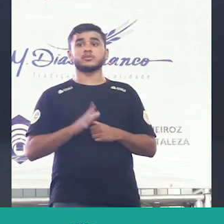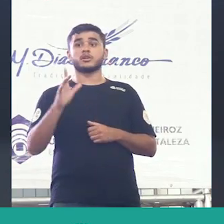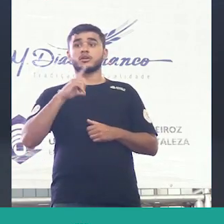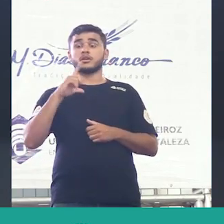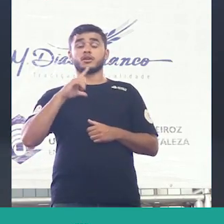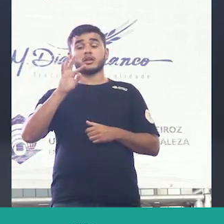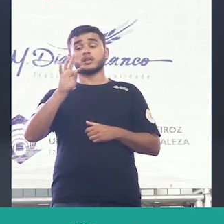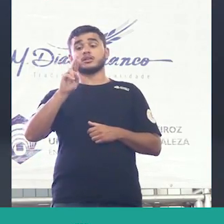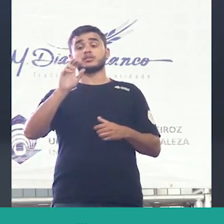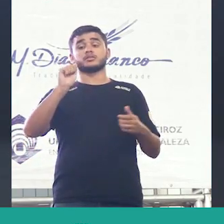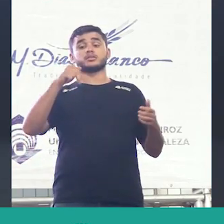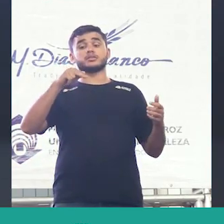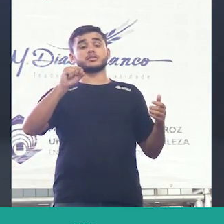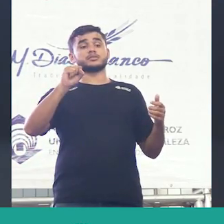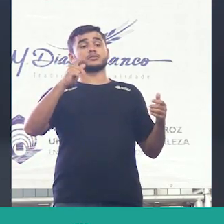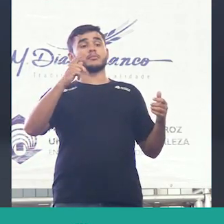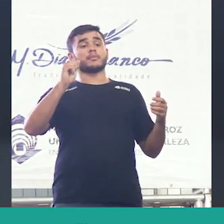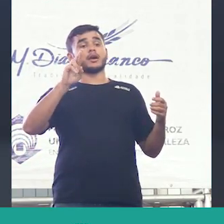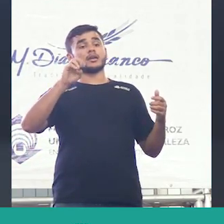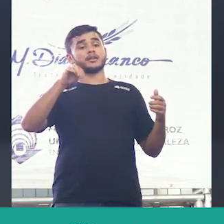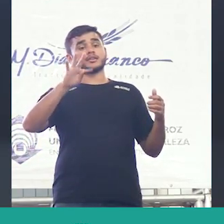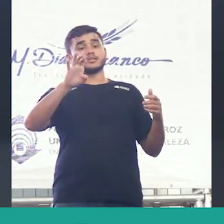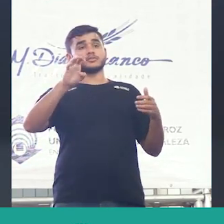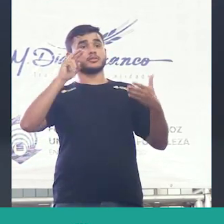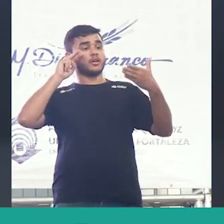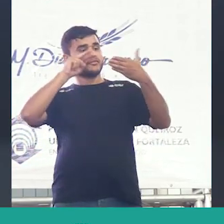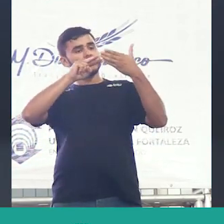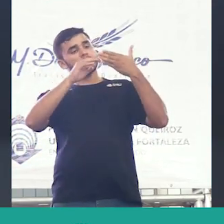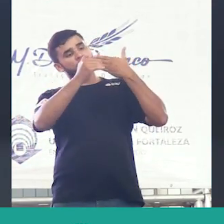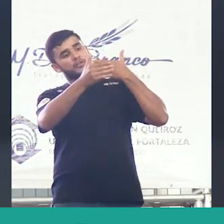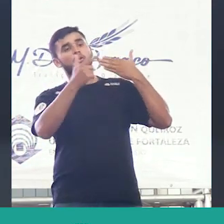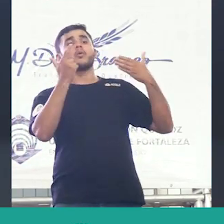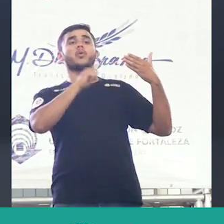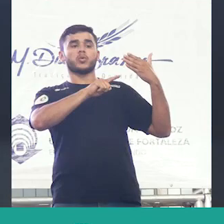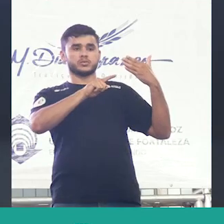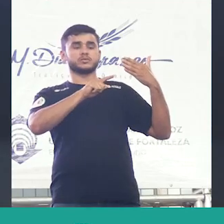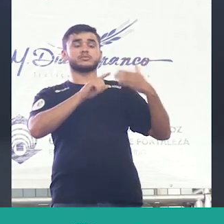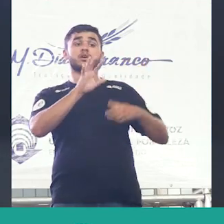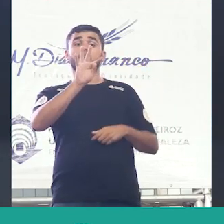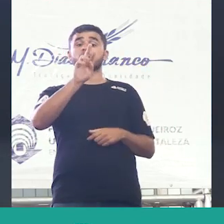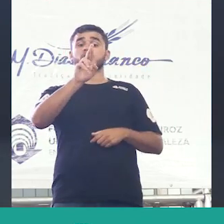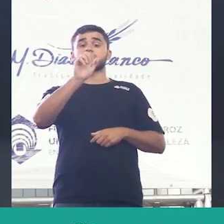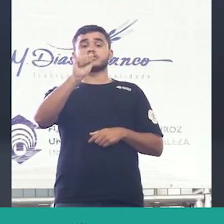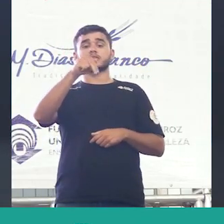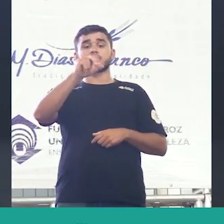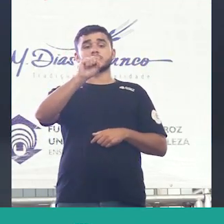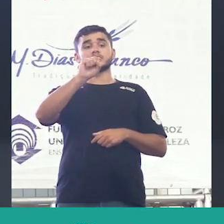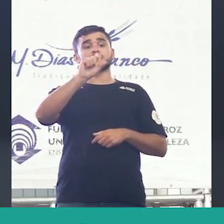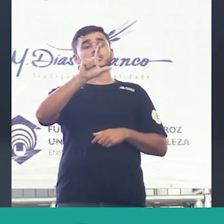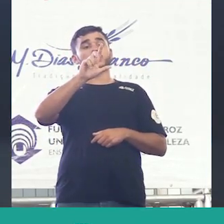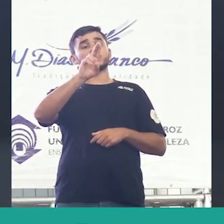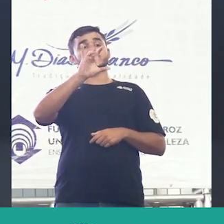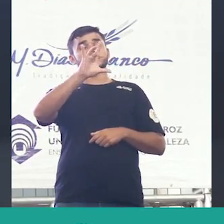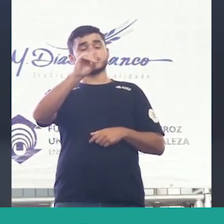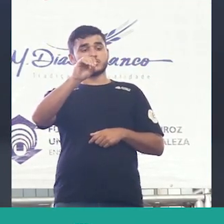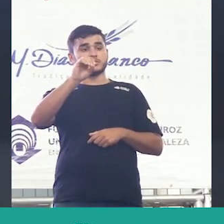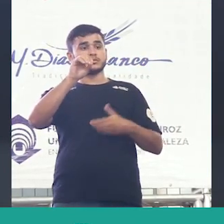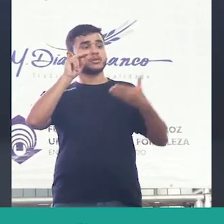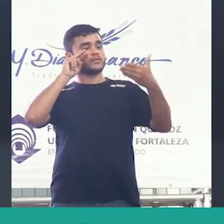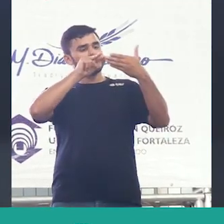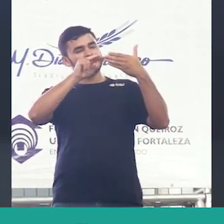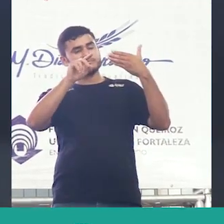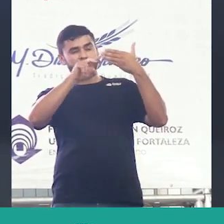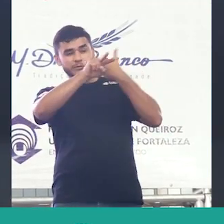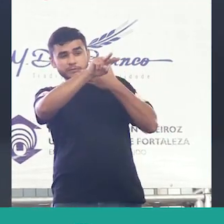sem nenhum problema ou não, pessoal? Sim. Translúcido, sobra ou não sofrem desvios? quando entram dentro desse material? Sim. E